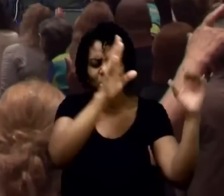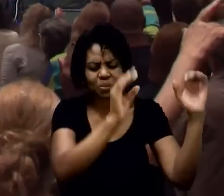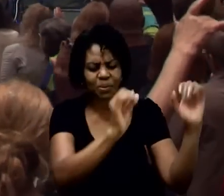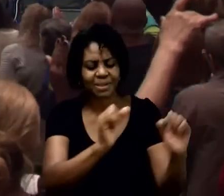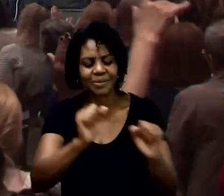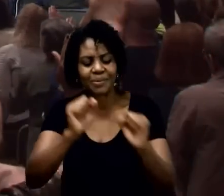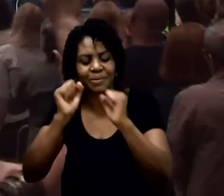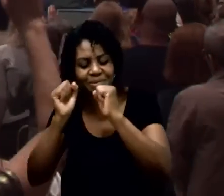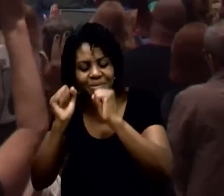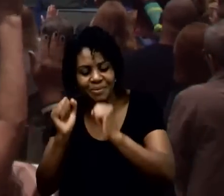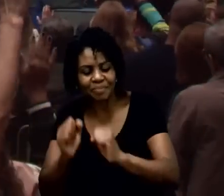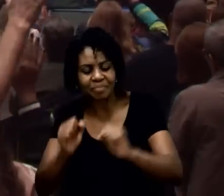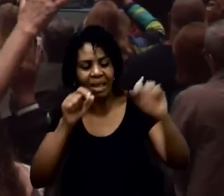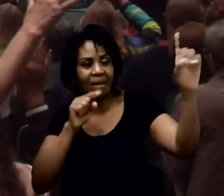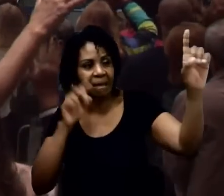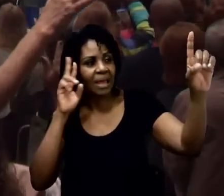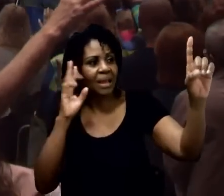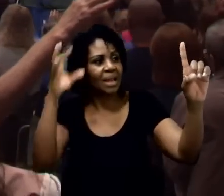Exaltado.